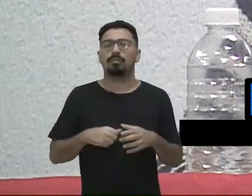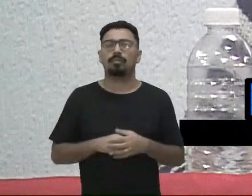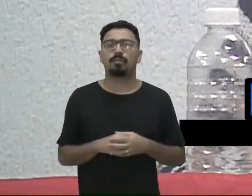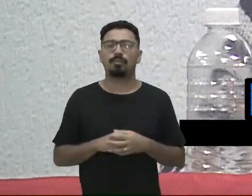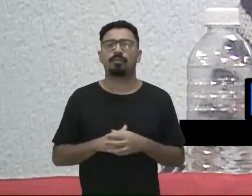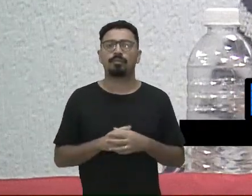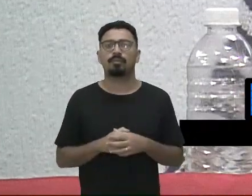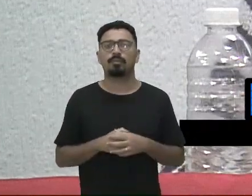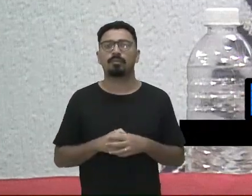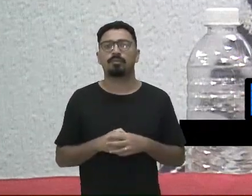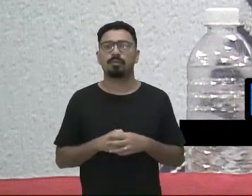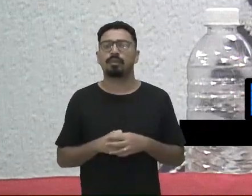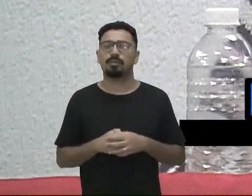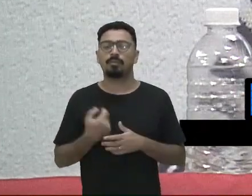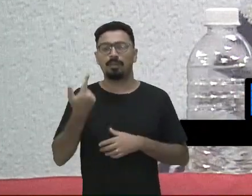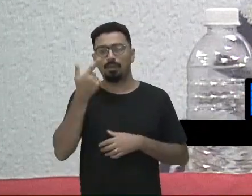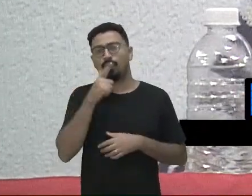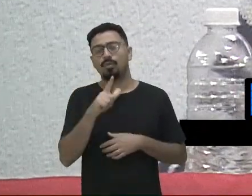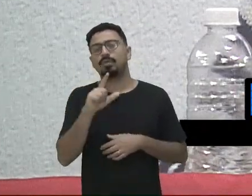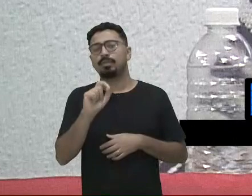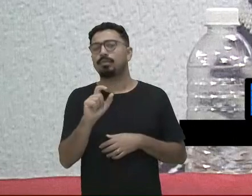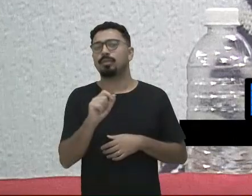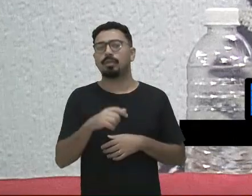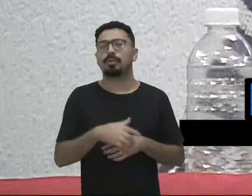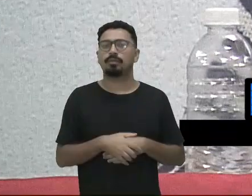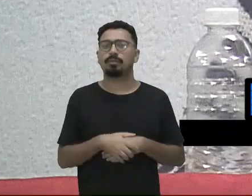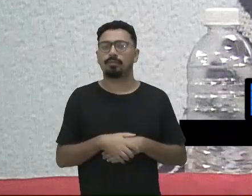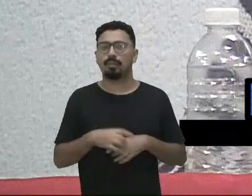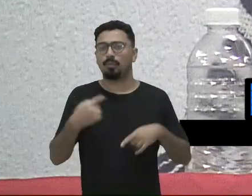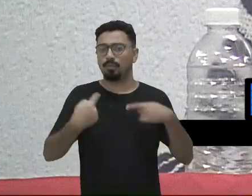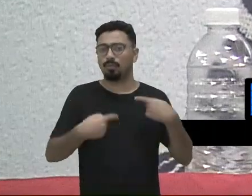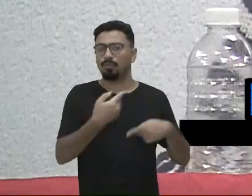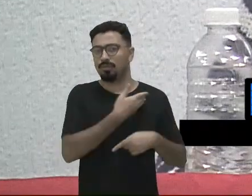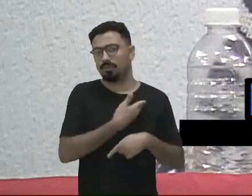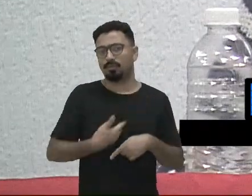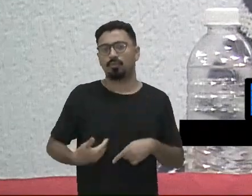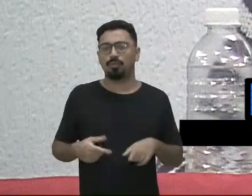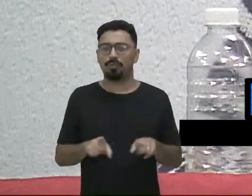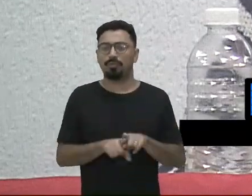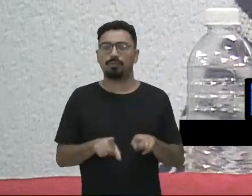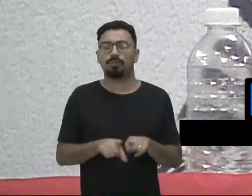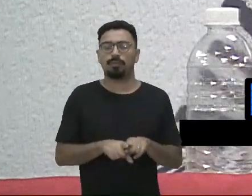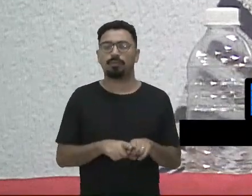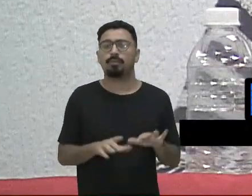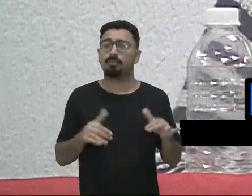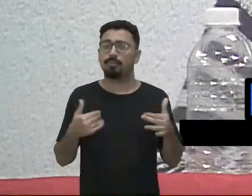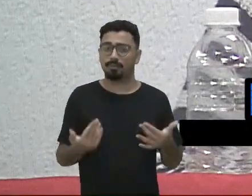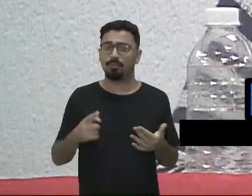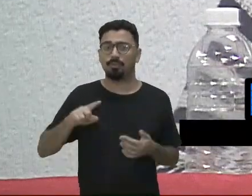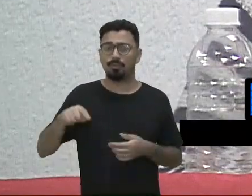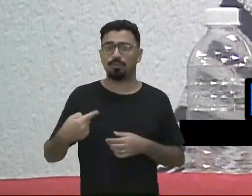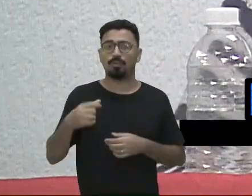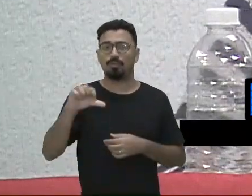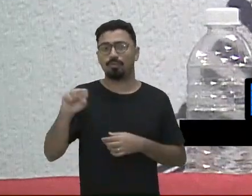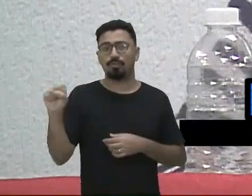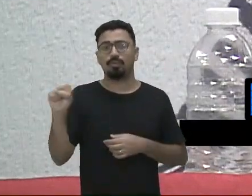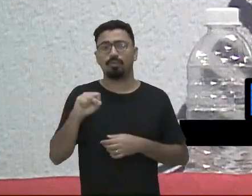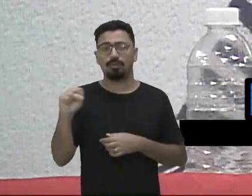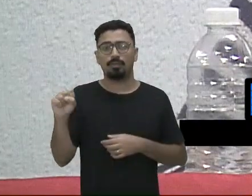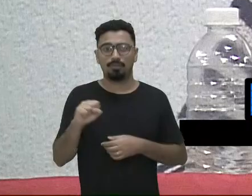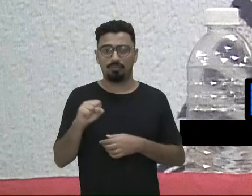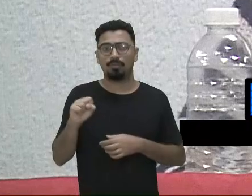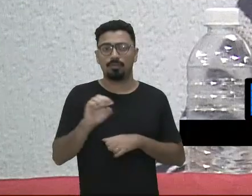dela para que ela seja considerada como uma política pública. Então, em 1988, na